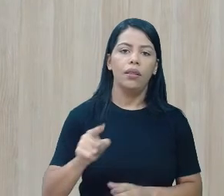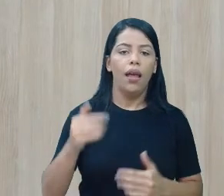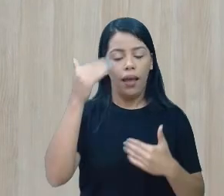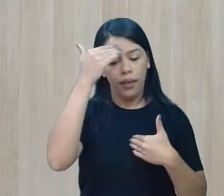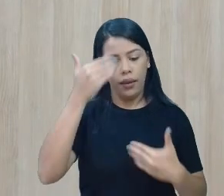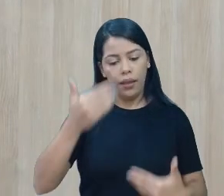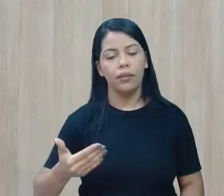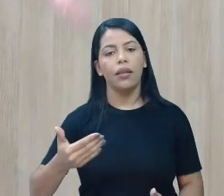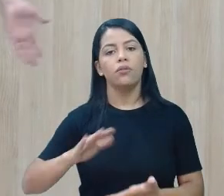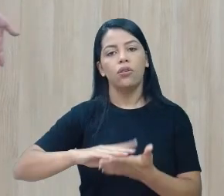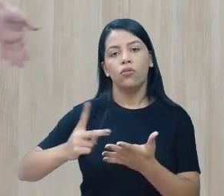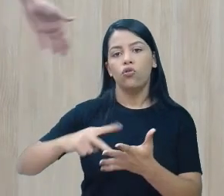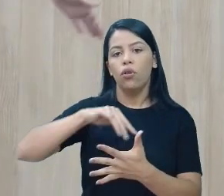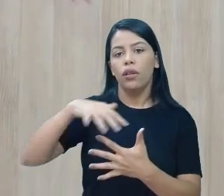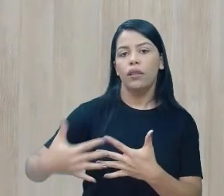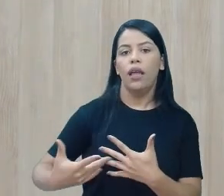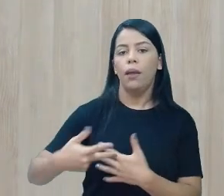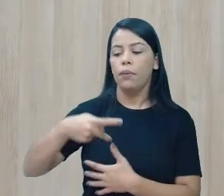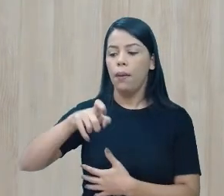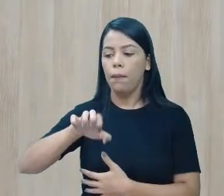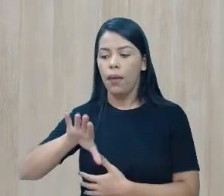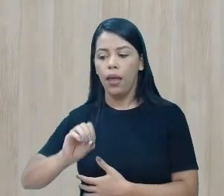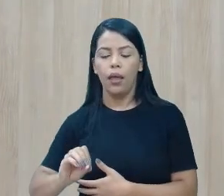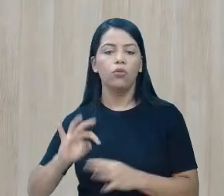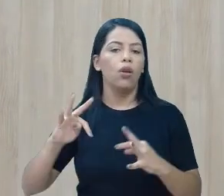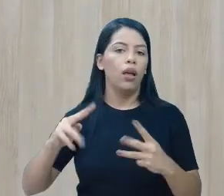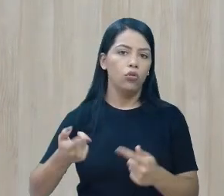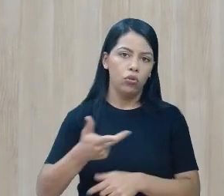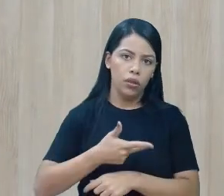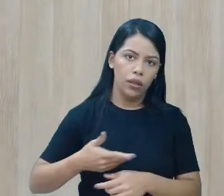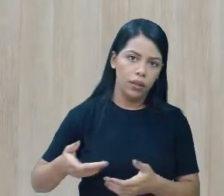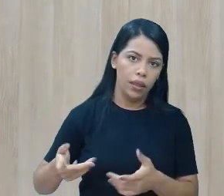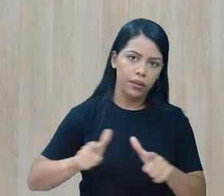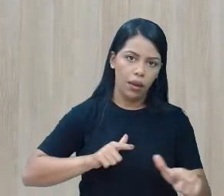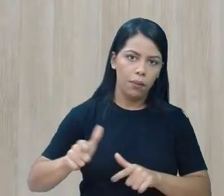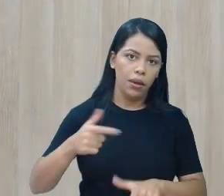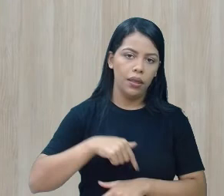Agradeço a Laís, ao professor Pedro, a Billy e a Luciano, que já está ali